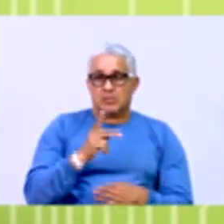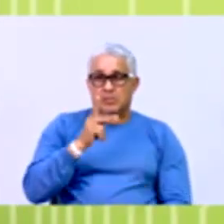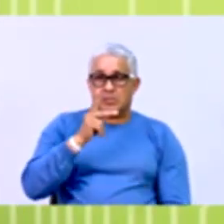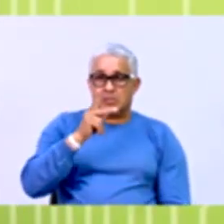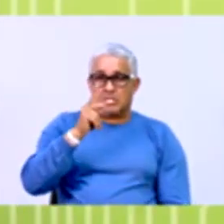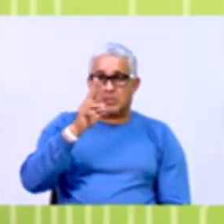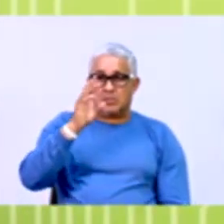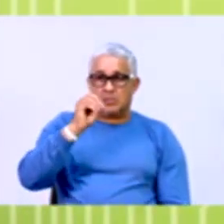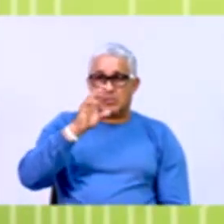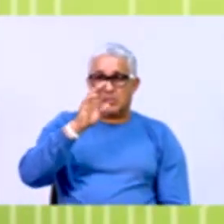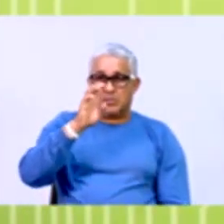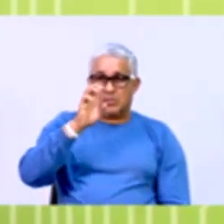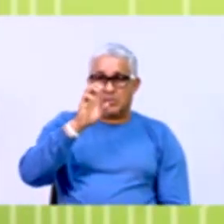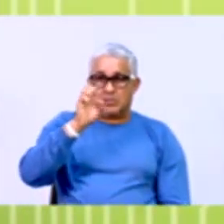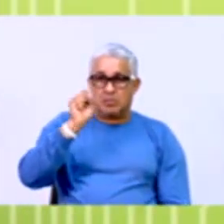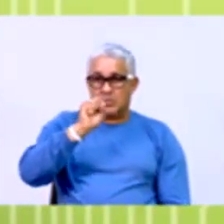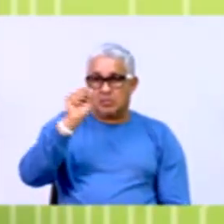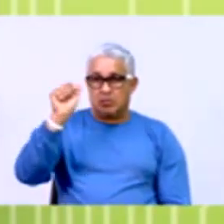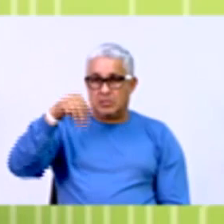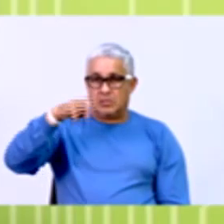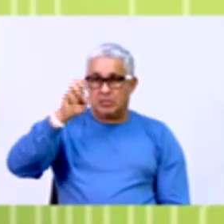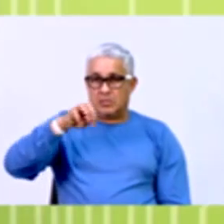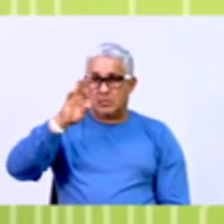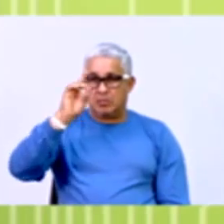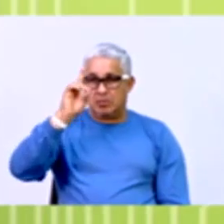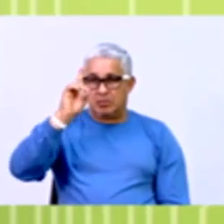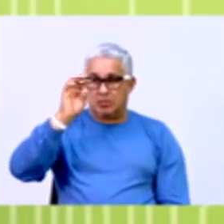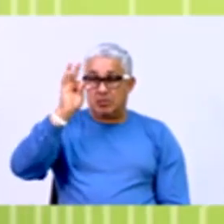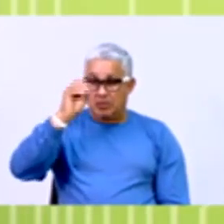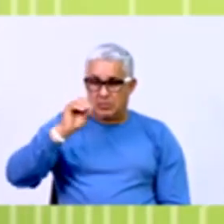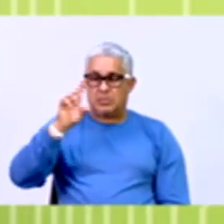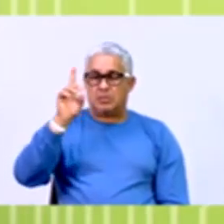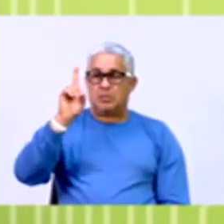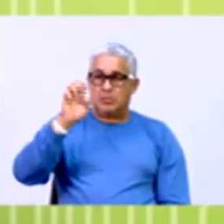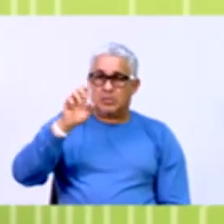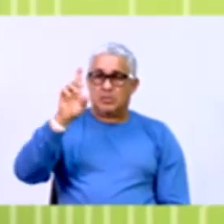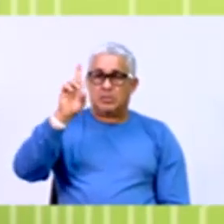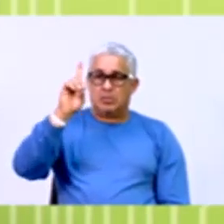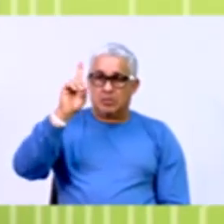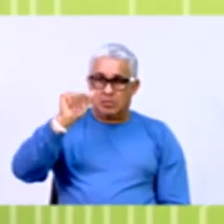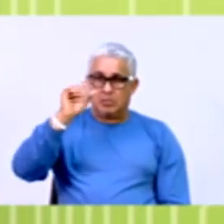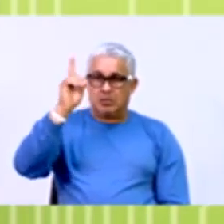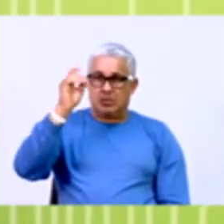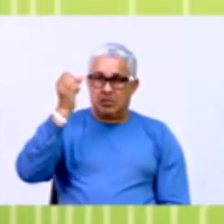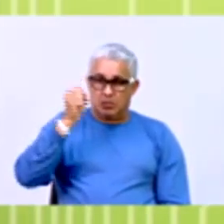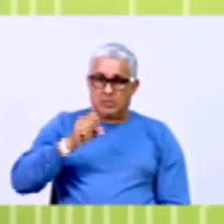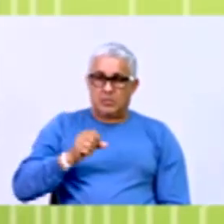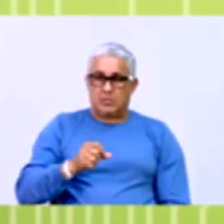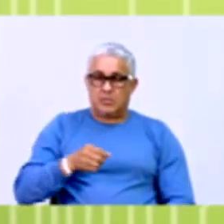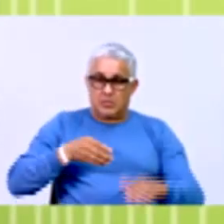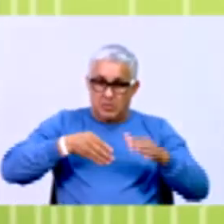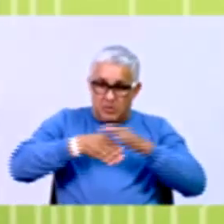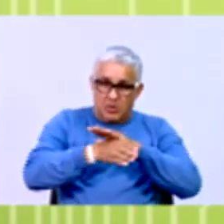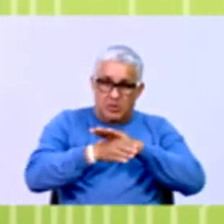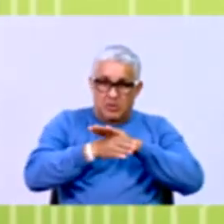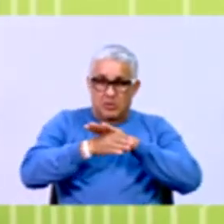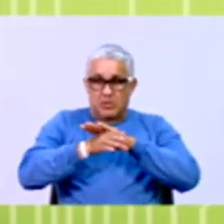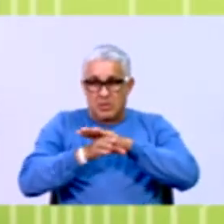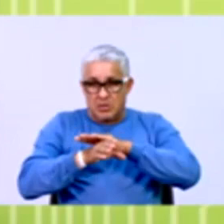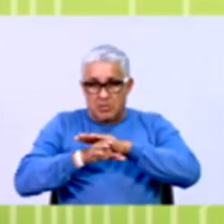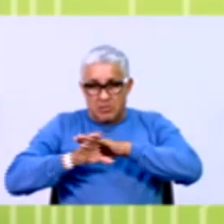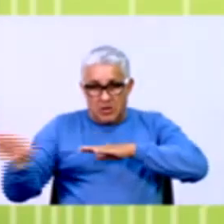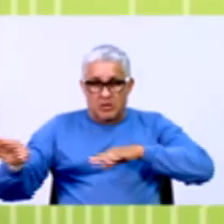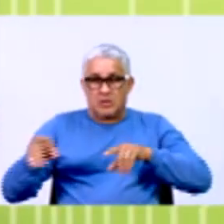baseia em linhas gerais de entrada, processamento e saída, né? Então, os dados eles